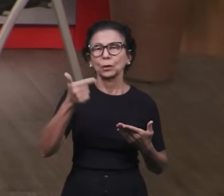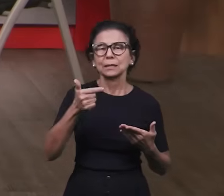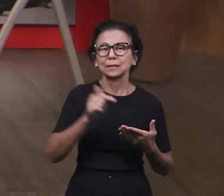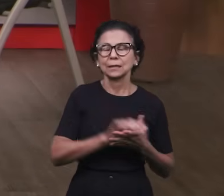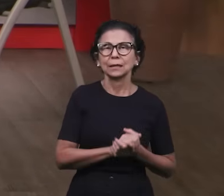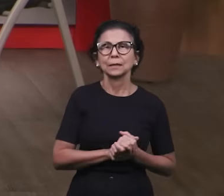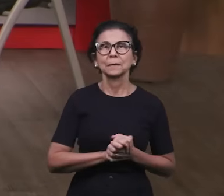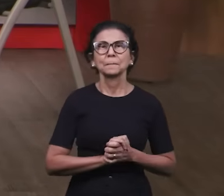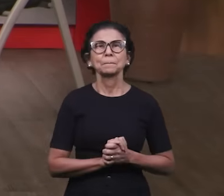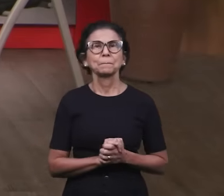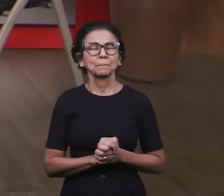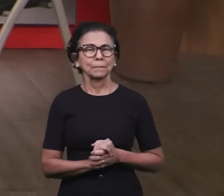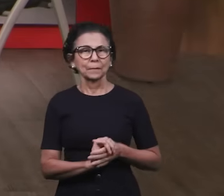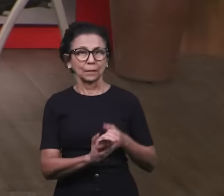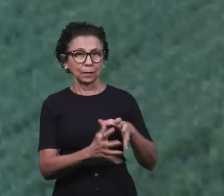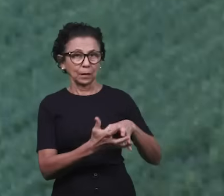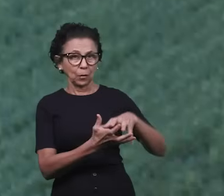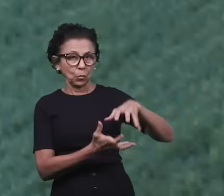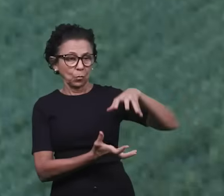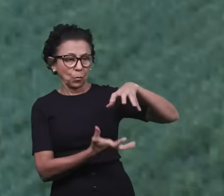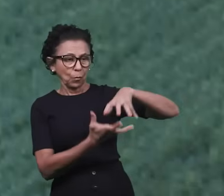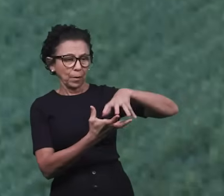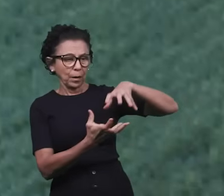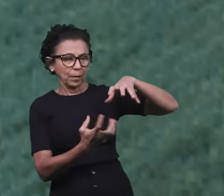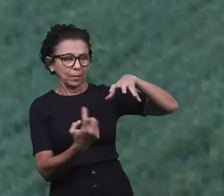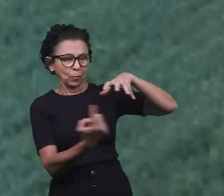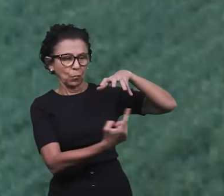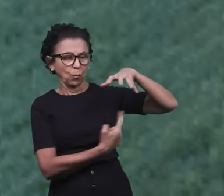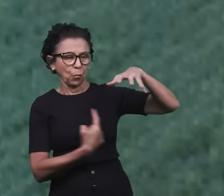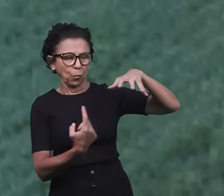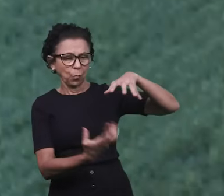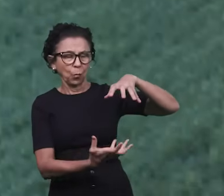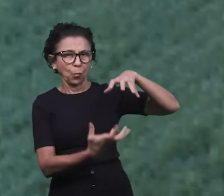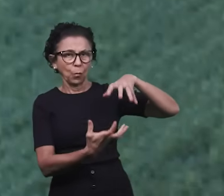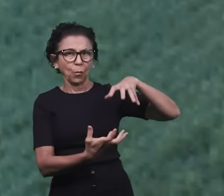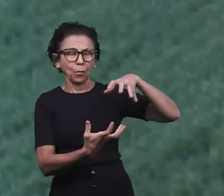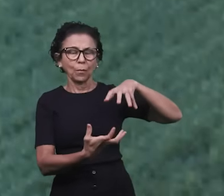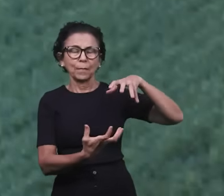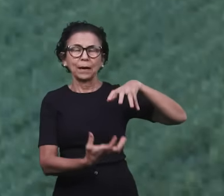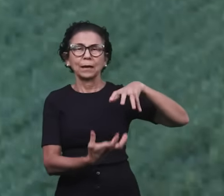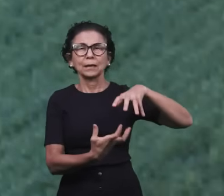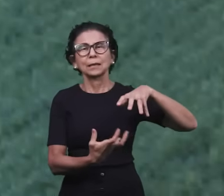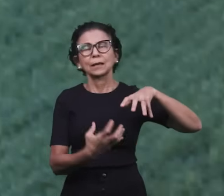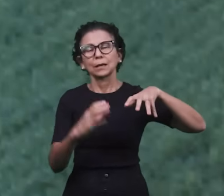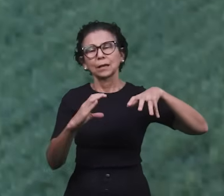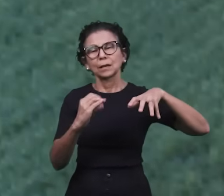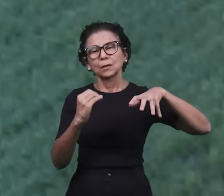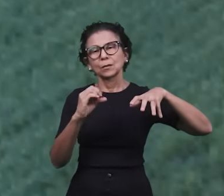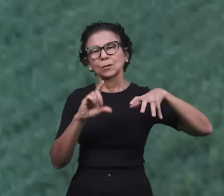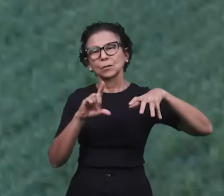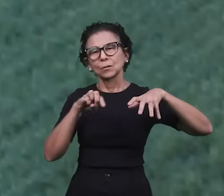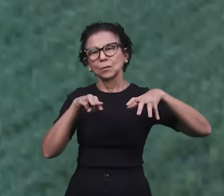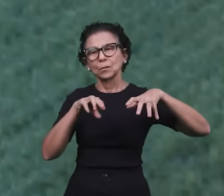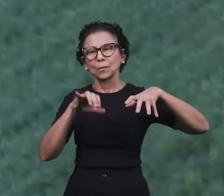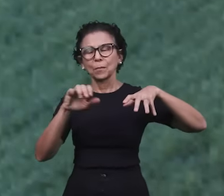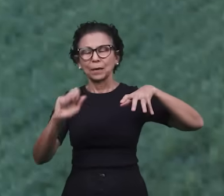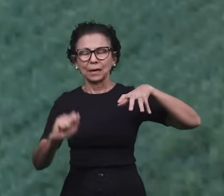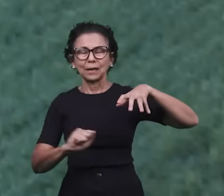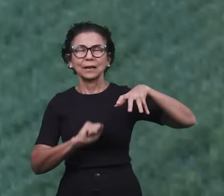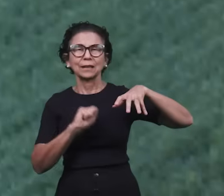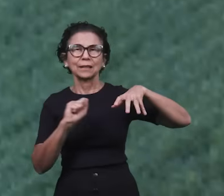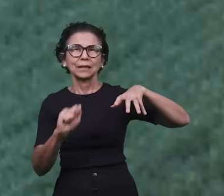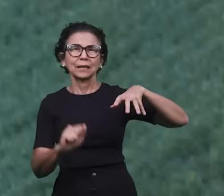prosseguir. Aí agora chega uma que ela produz a cera, né? Ela começa a pegar e produzir essa cera